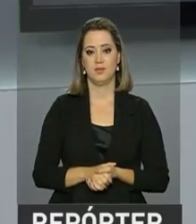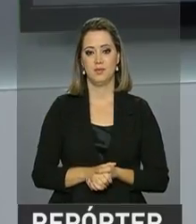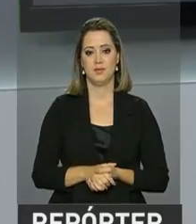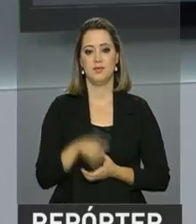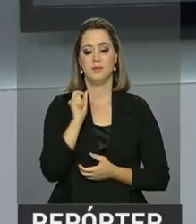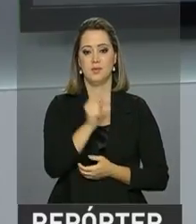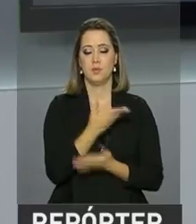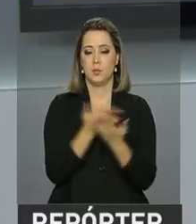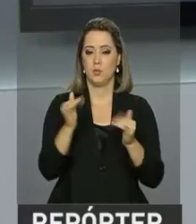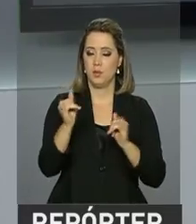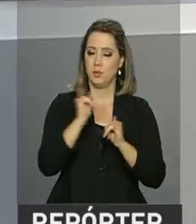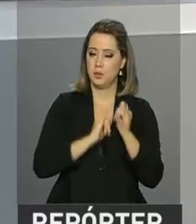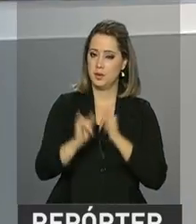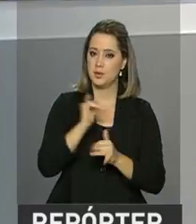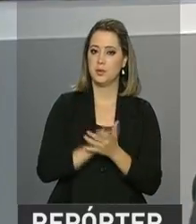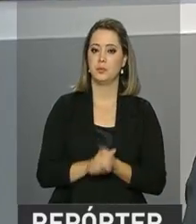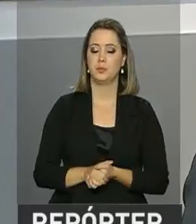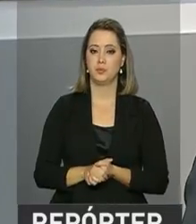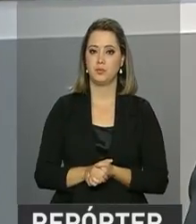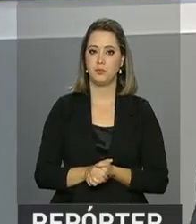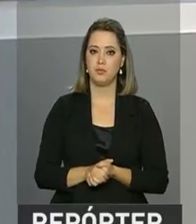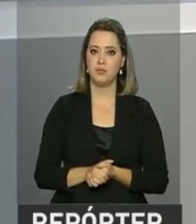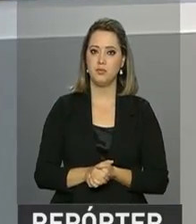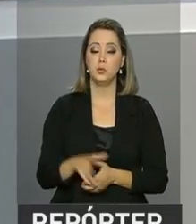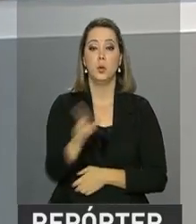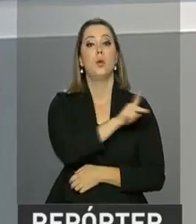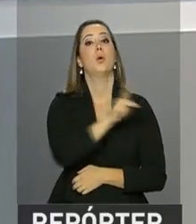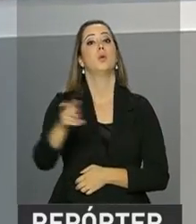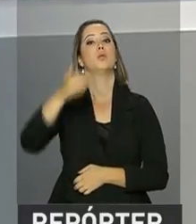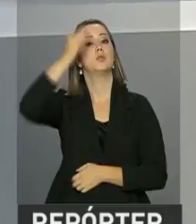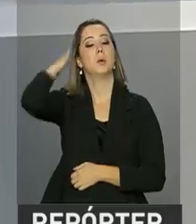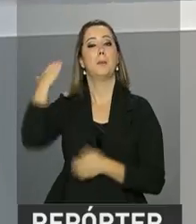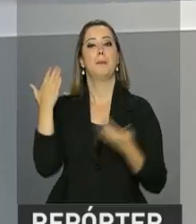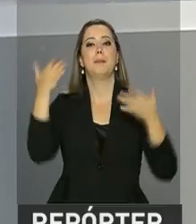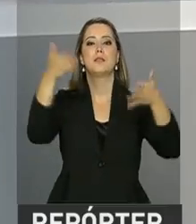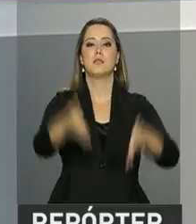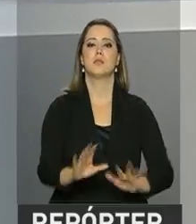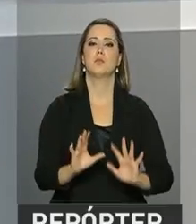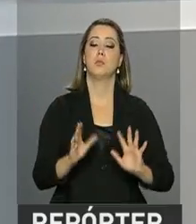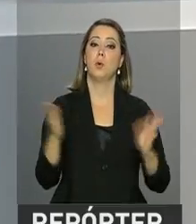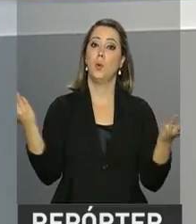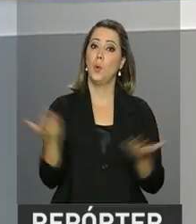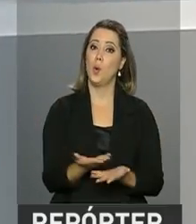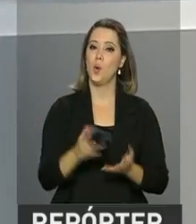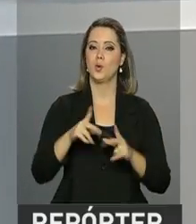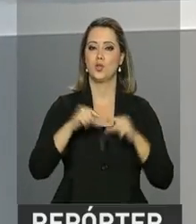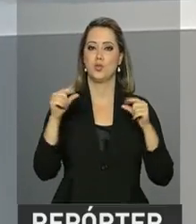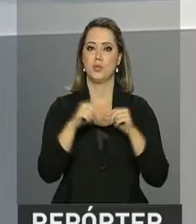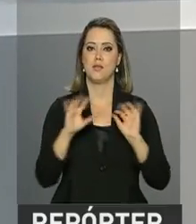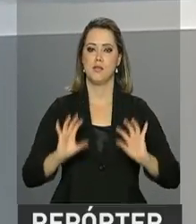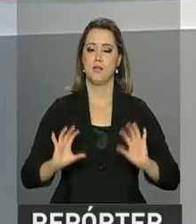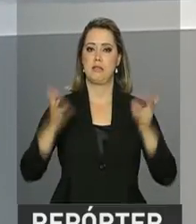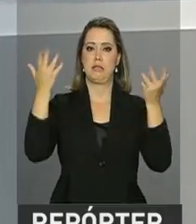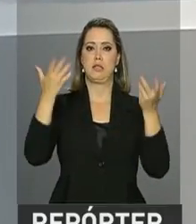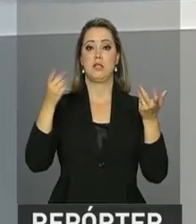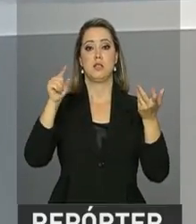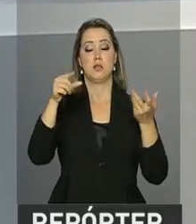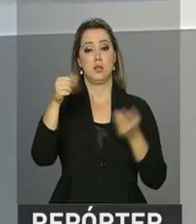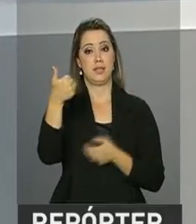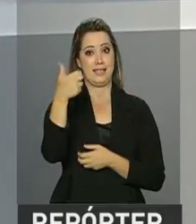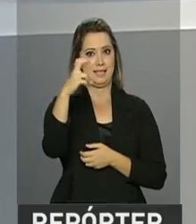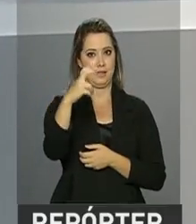e ao Henrique pelas informações o o presidente Michel Temer participou hoje em Brasília da cerimônia em comemoração